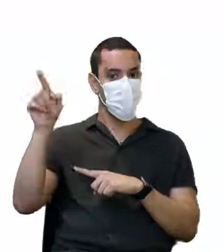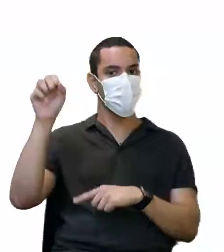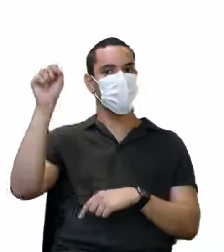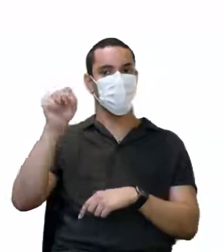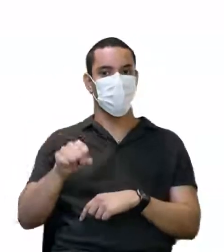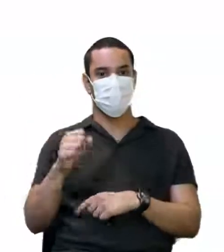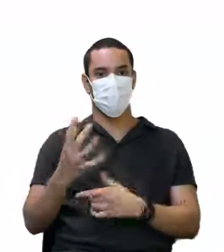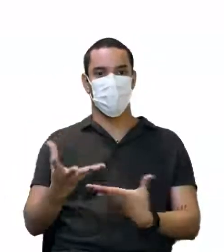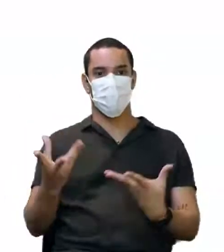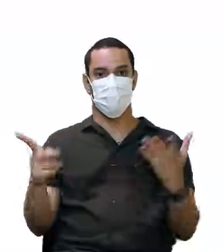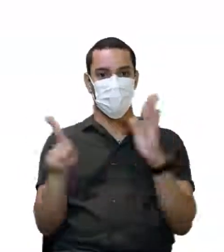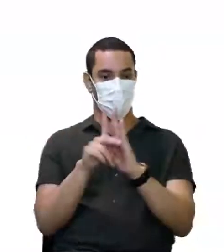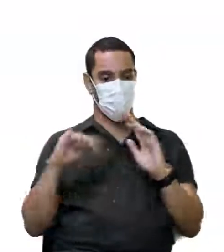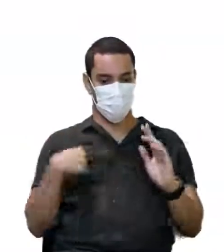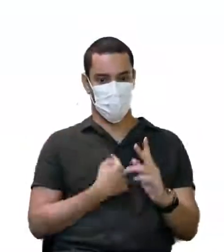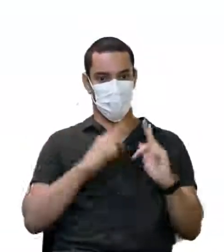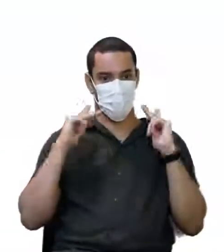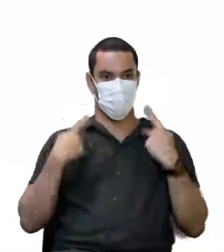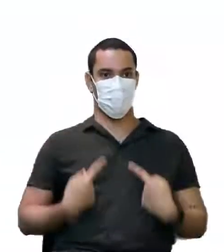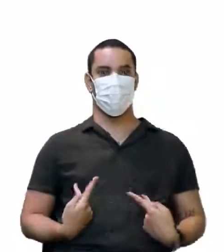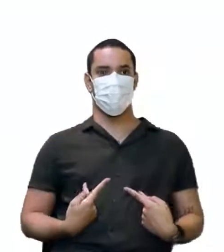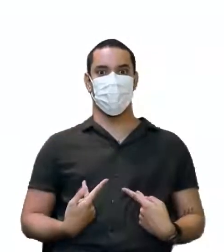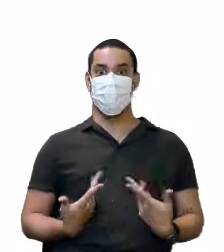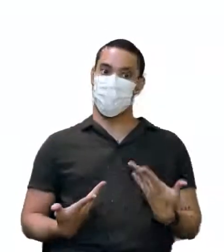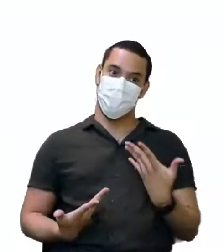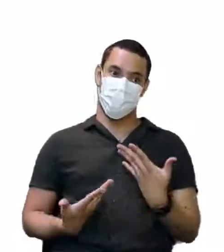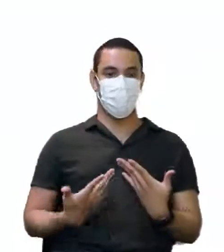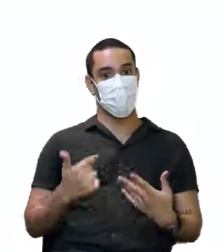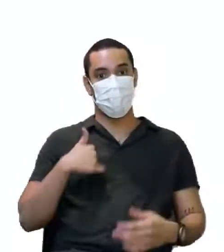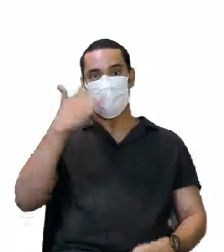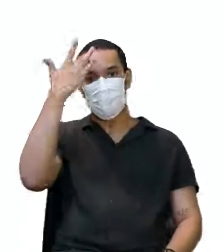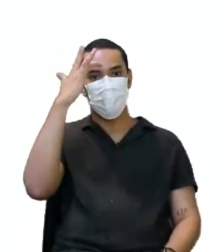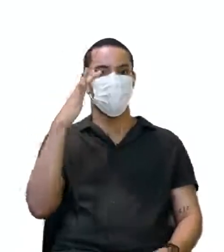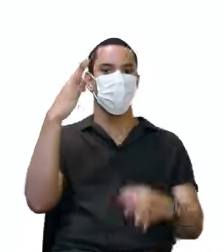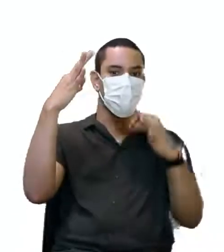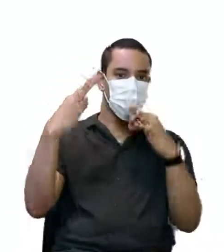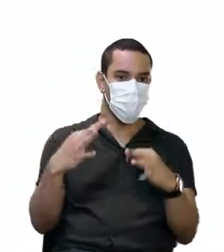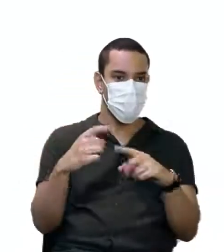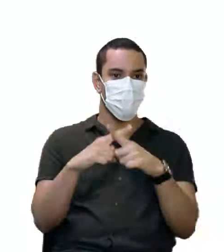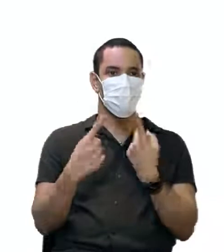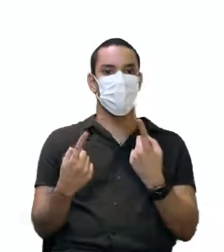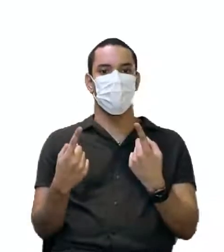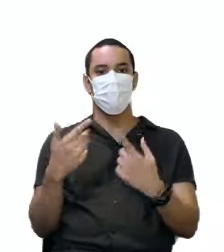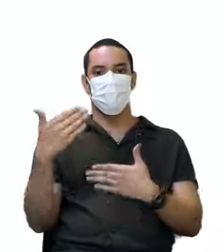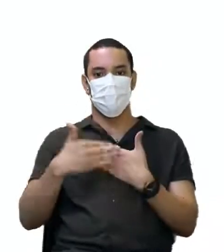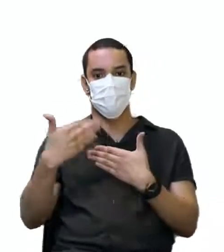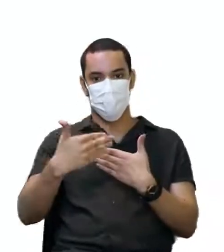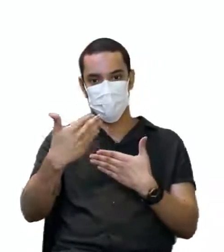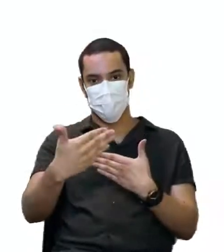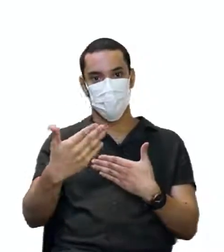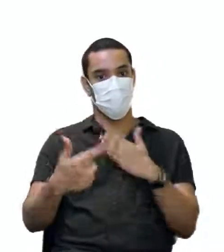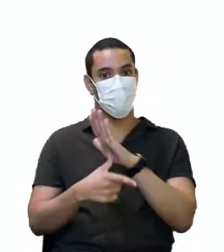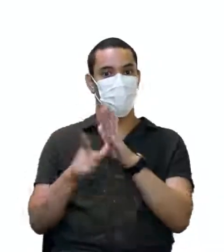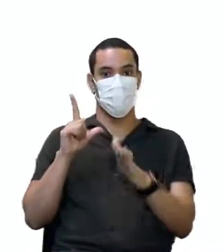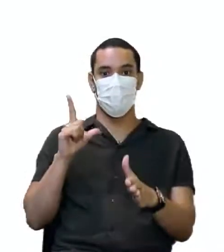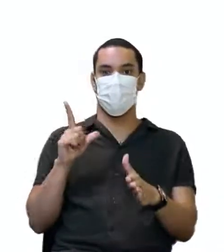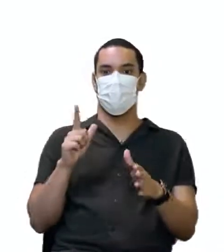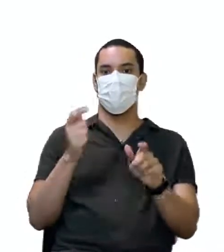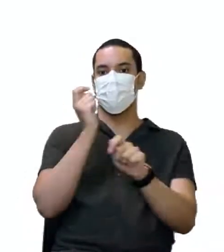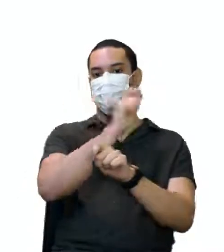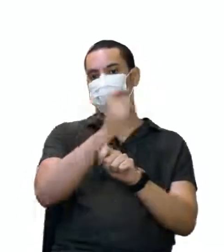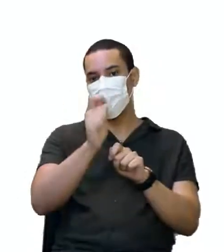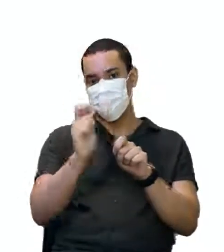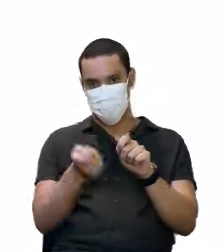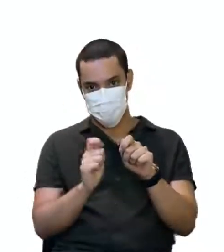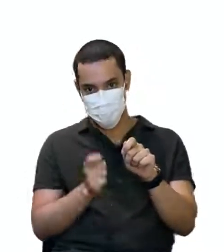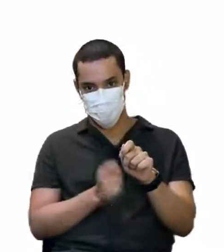na raiz da humanidade, tá bom? É incerto o que transcorreu depois dos Australopithecus. Com certeza ainda existem muitas